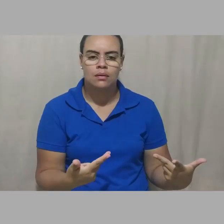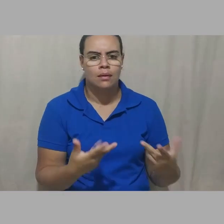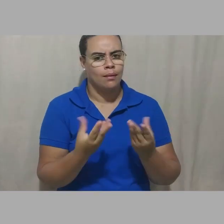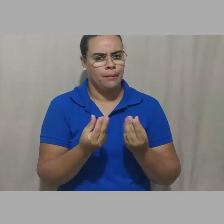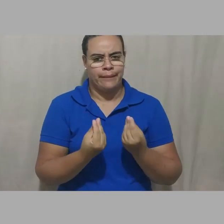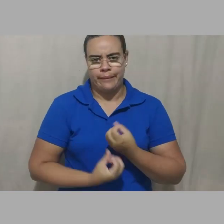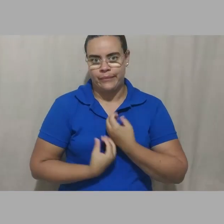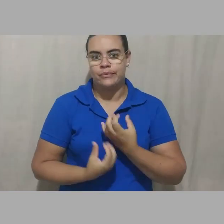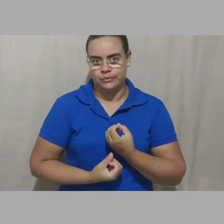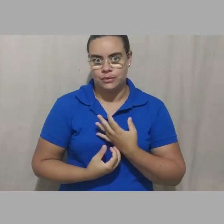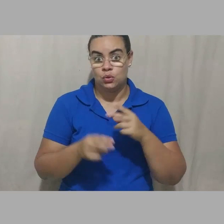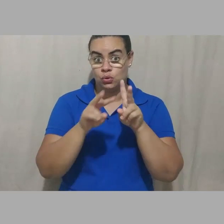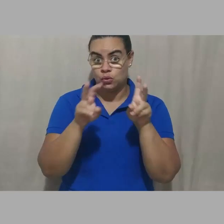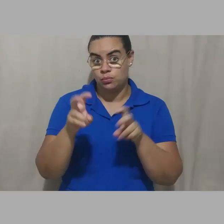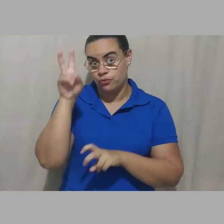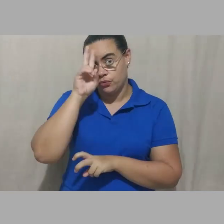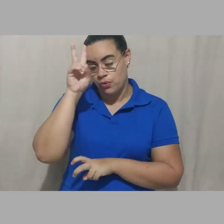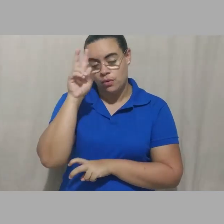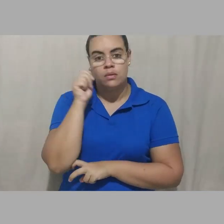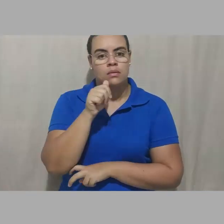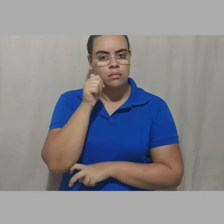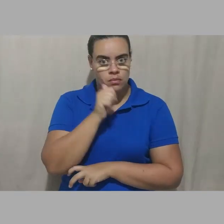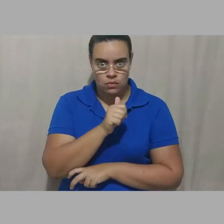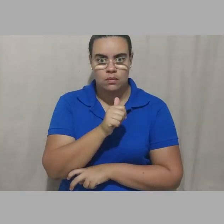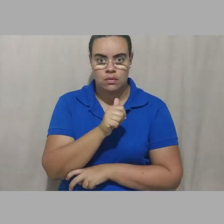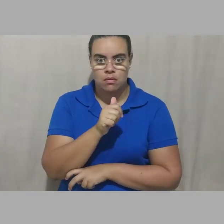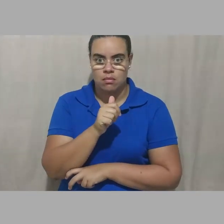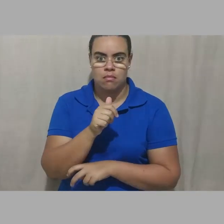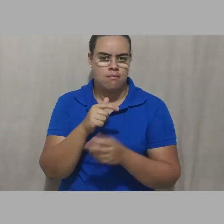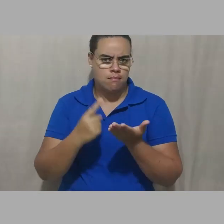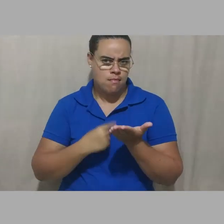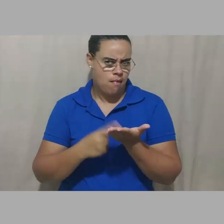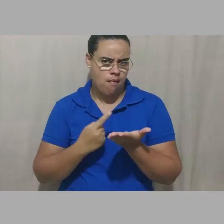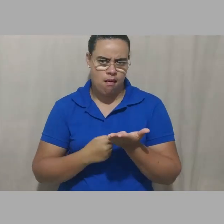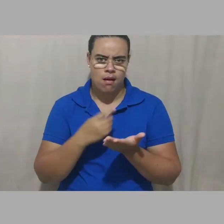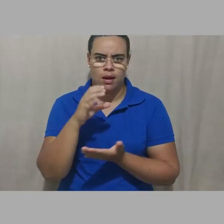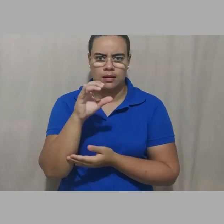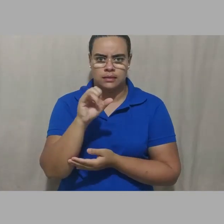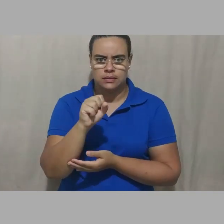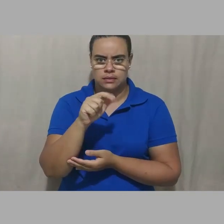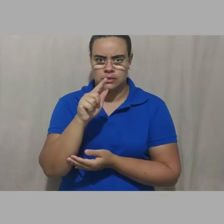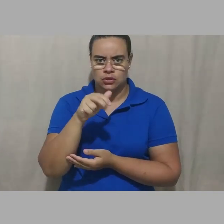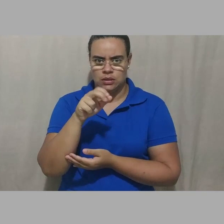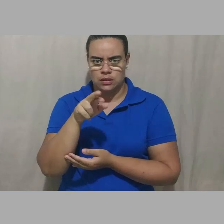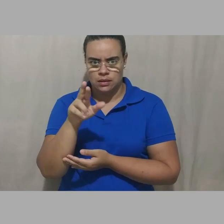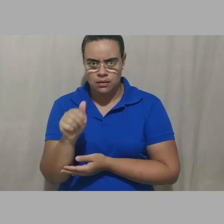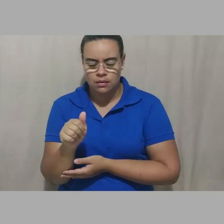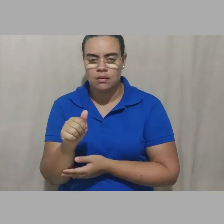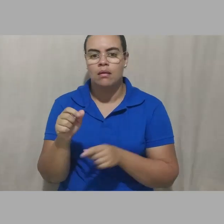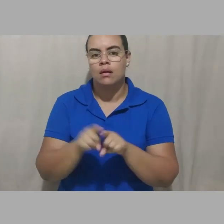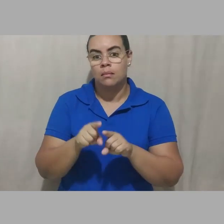gênero, há muita produção sobre a história das mulheres cisgêneras e brancas.